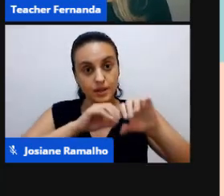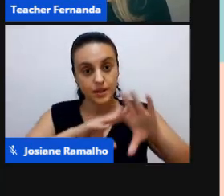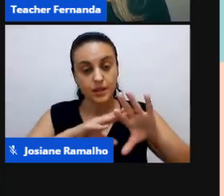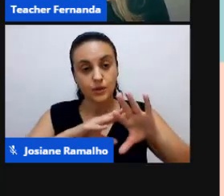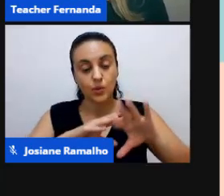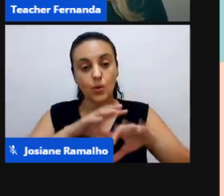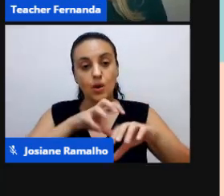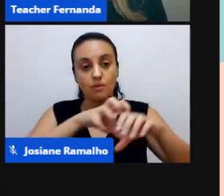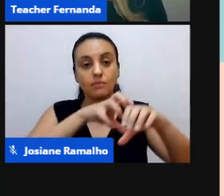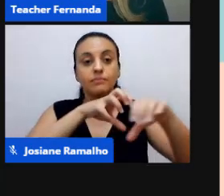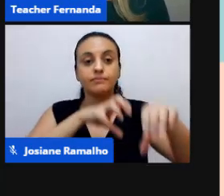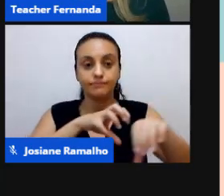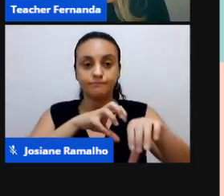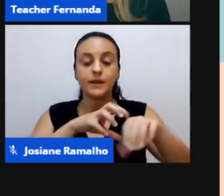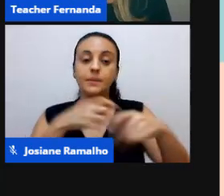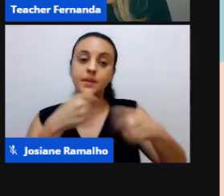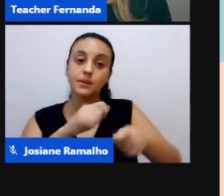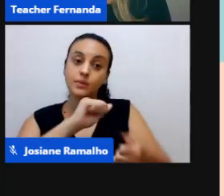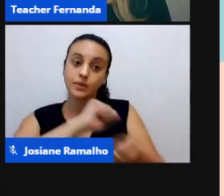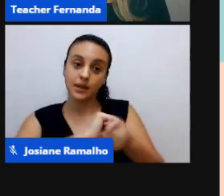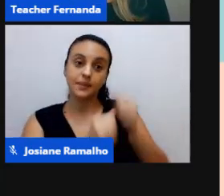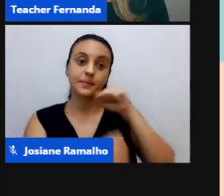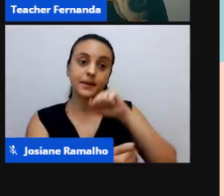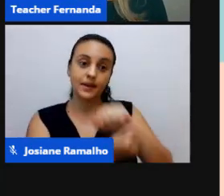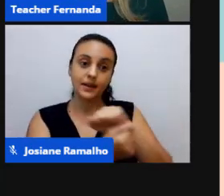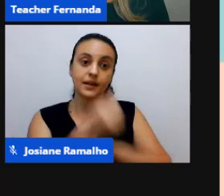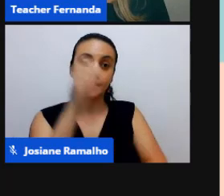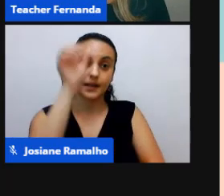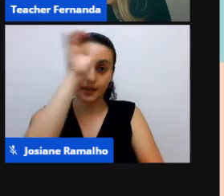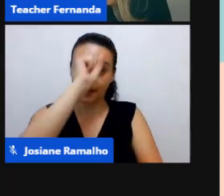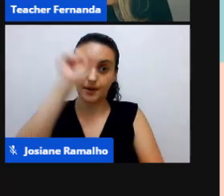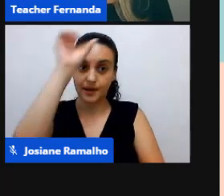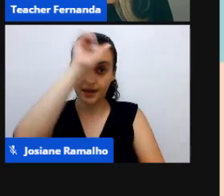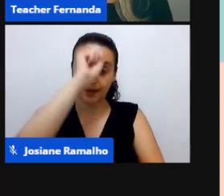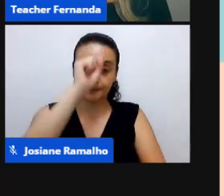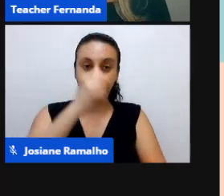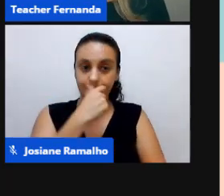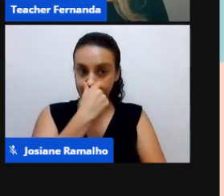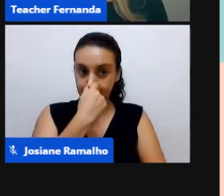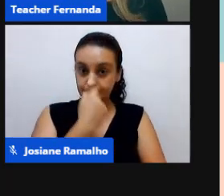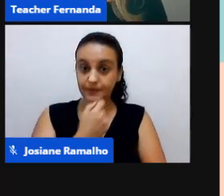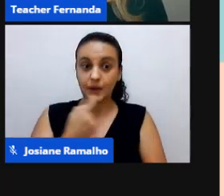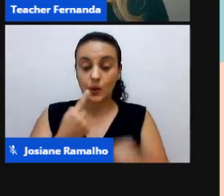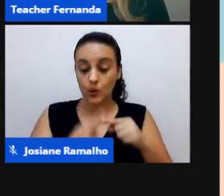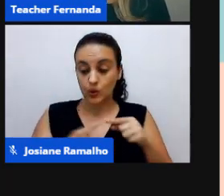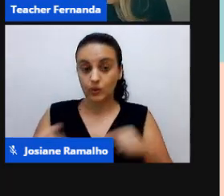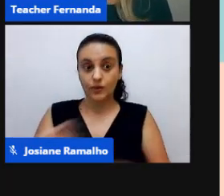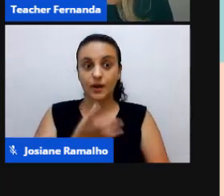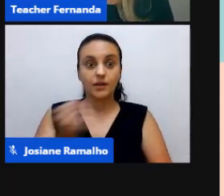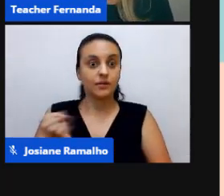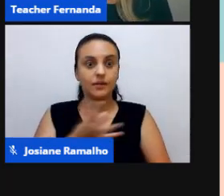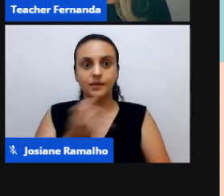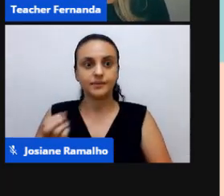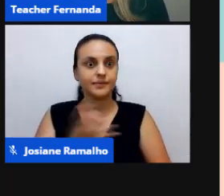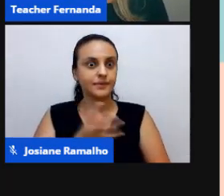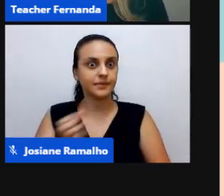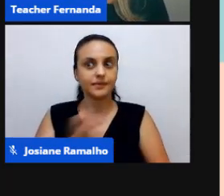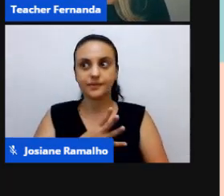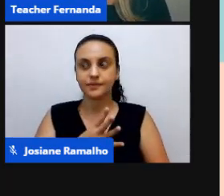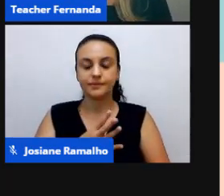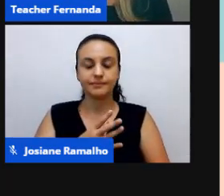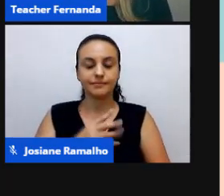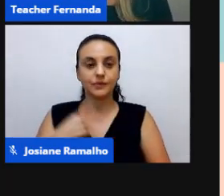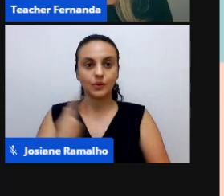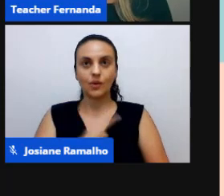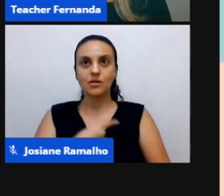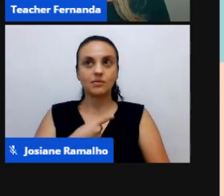nos adaptar e aprender muito, não é? Com tantas coisas novas que nós não estávamos acostumados a fazer em sala